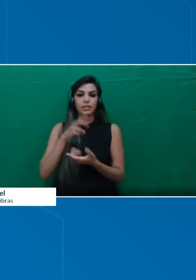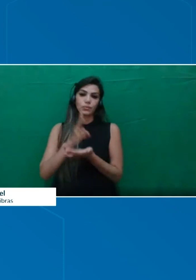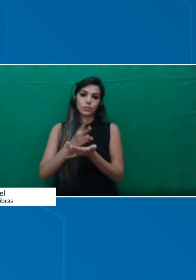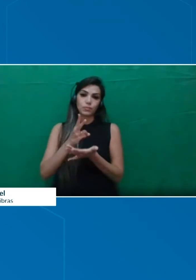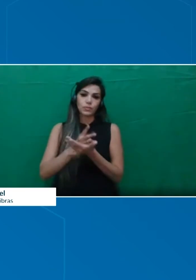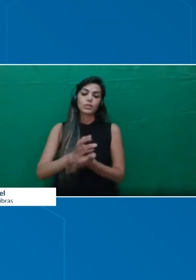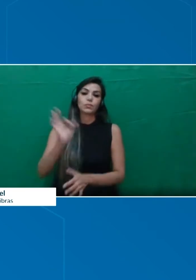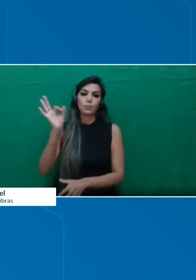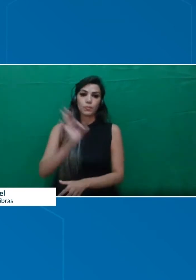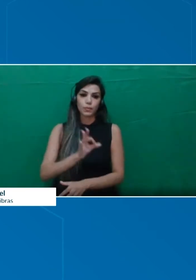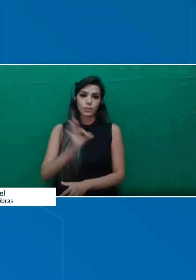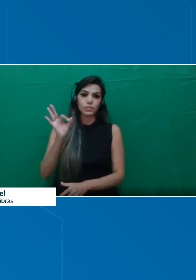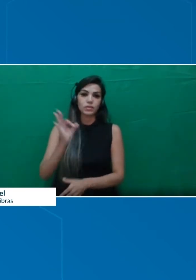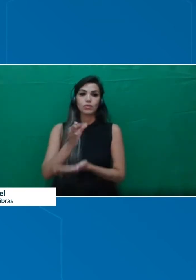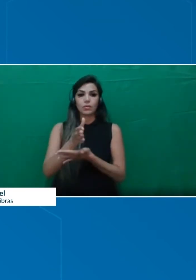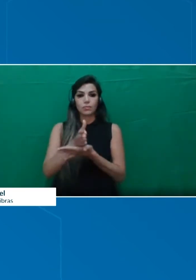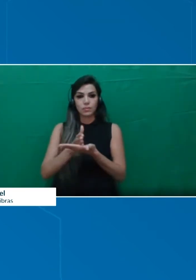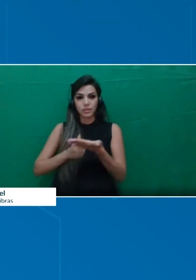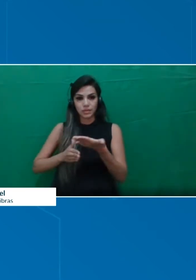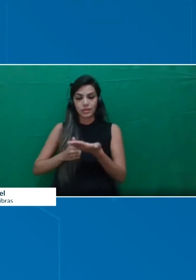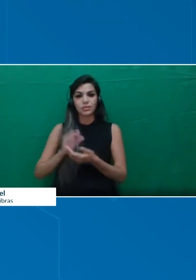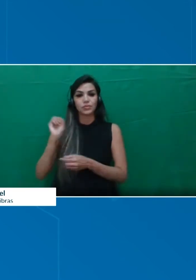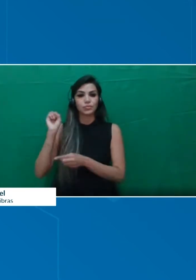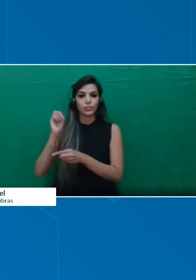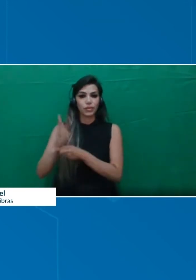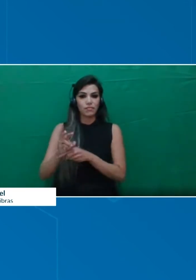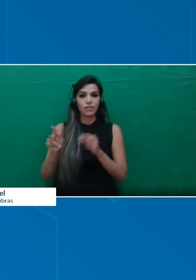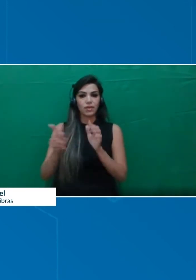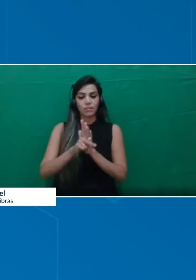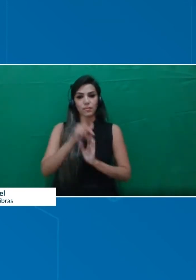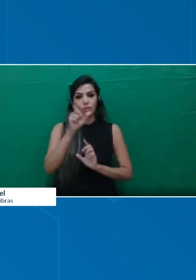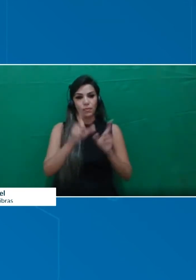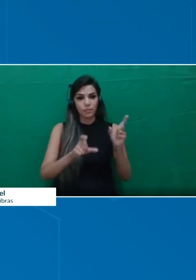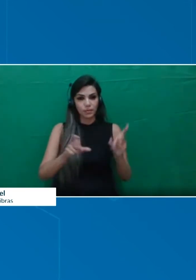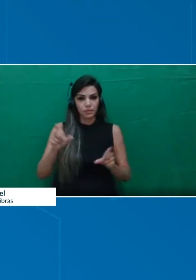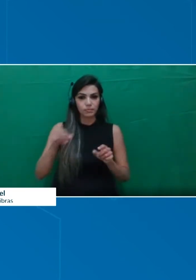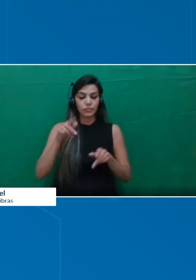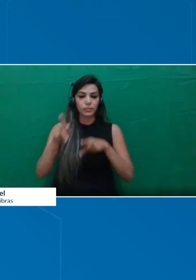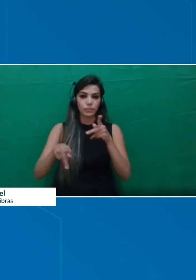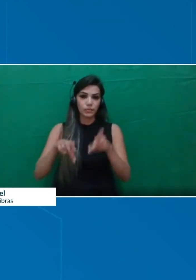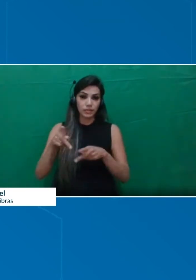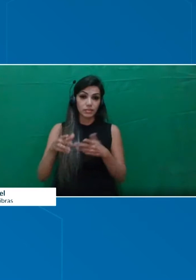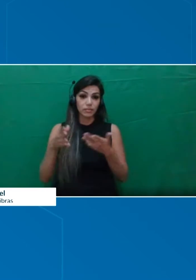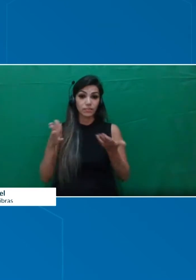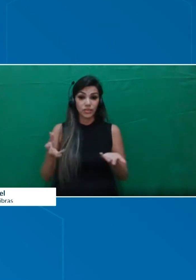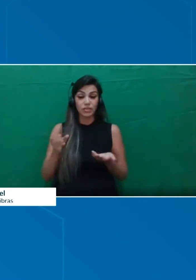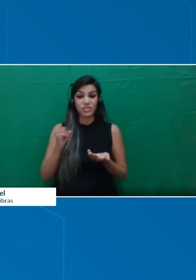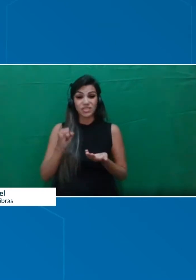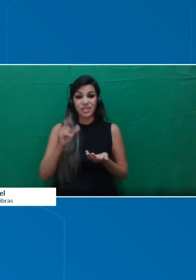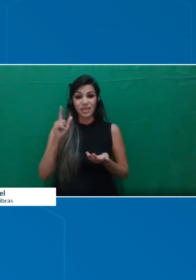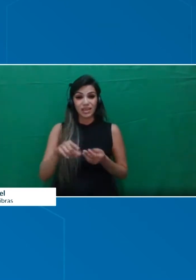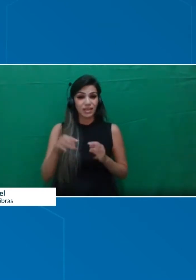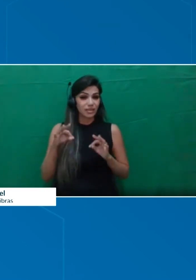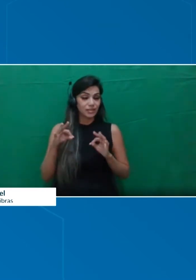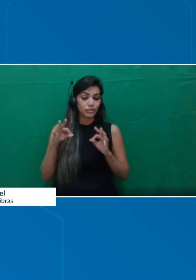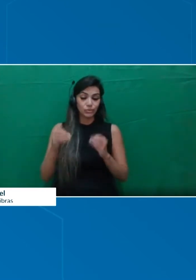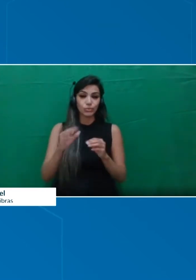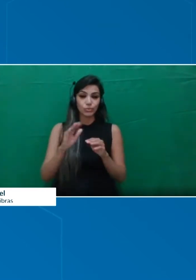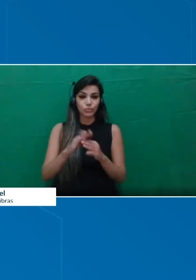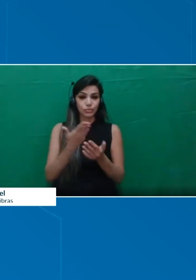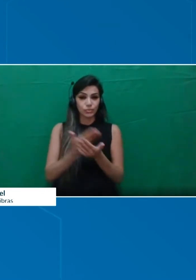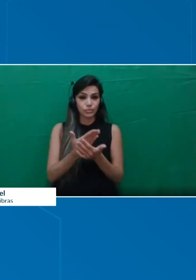nessa metade dessas vagas destinadas a essa população. E sendo todos de escola pública, não é